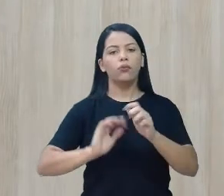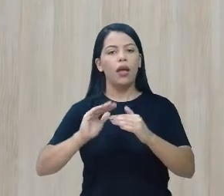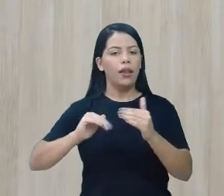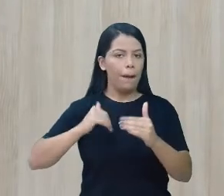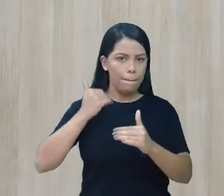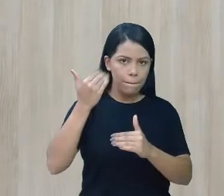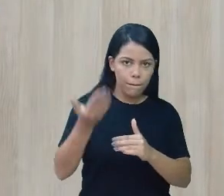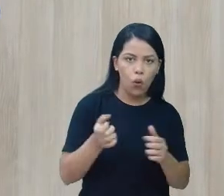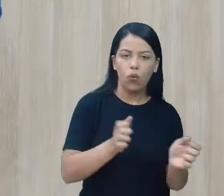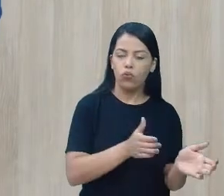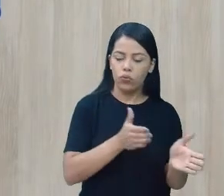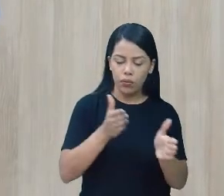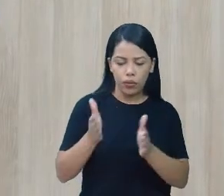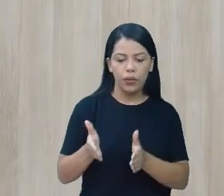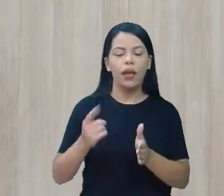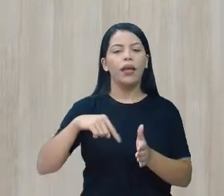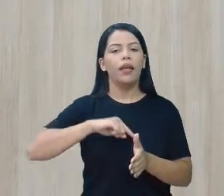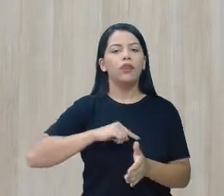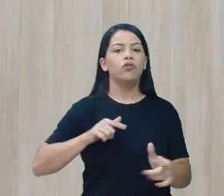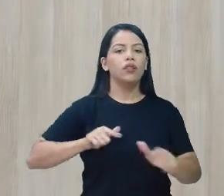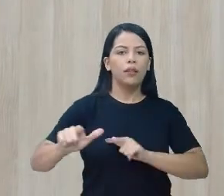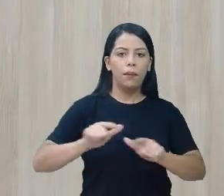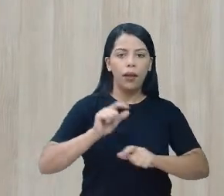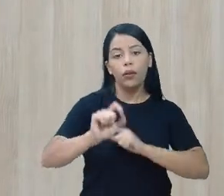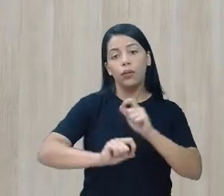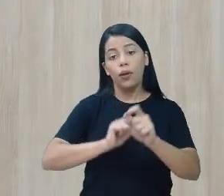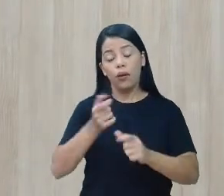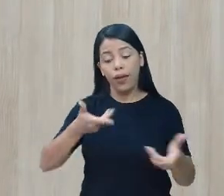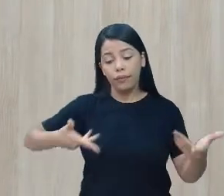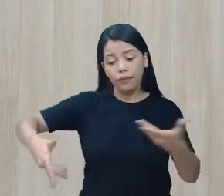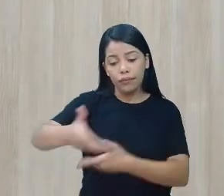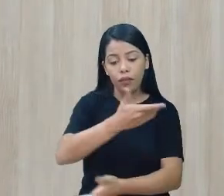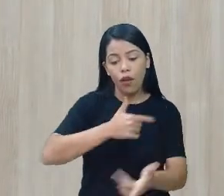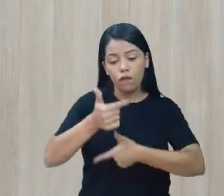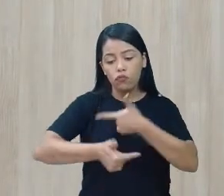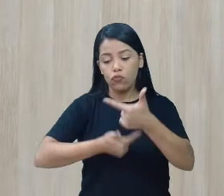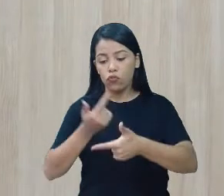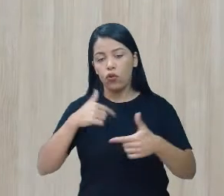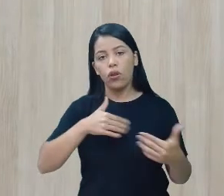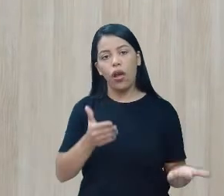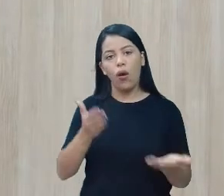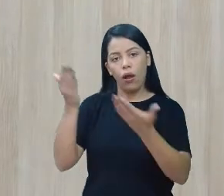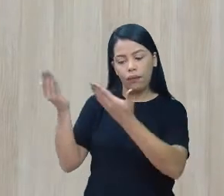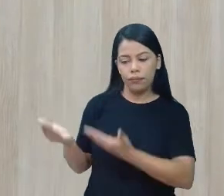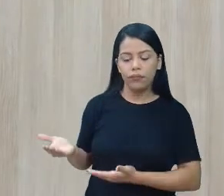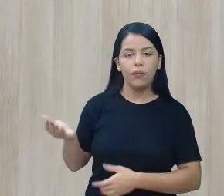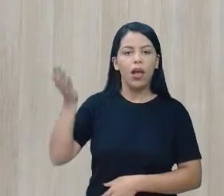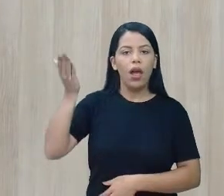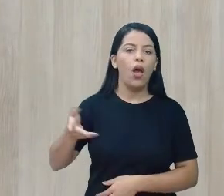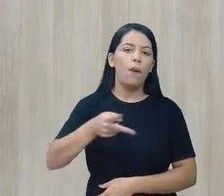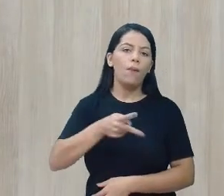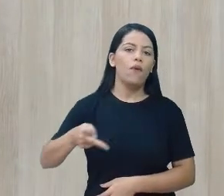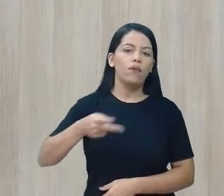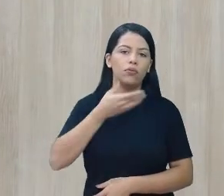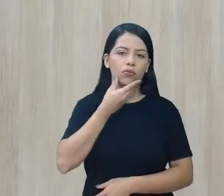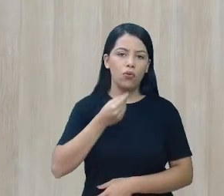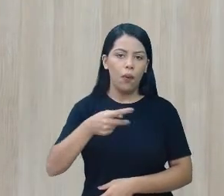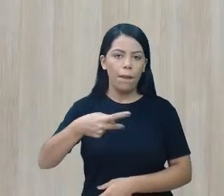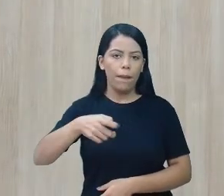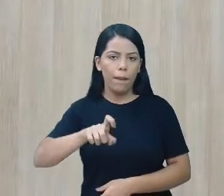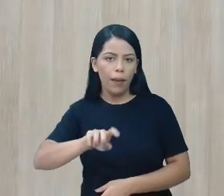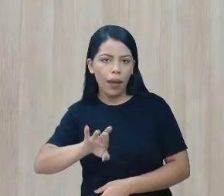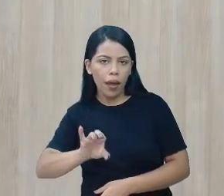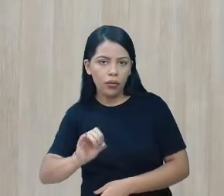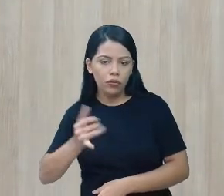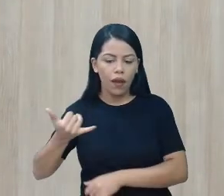gente está aqui trabalhando para que essa interatividade funcione, eu vou passar aqui a palavra para o professor Pedro, que vai te dizer como, se você ainda não